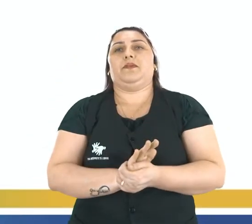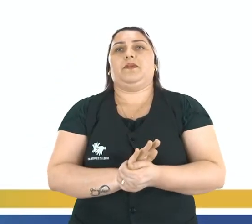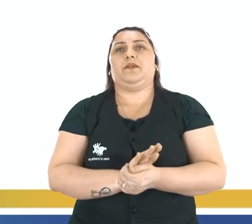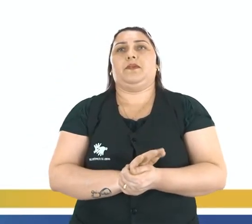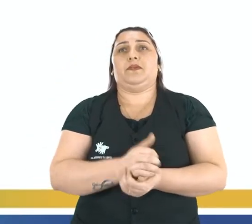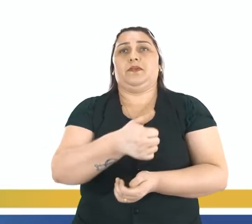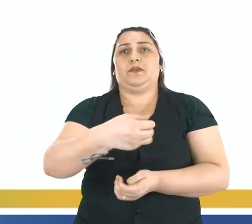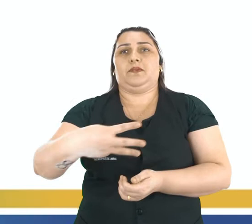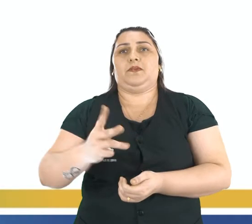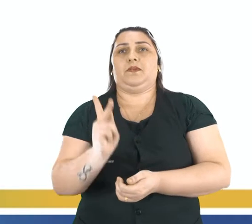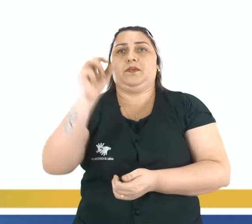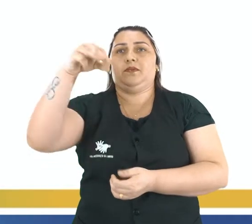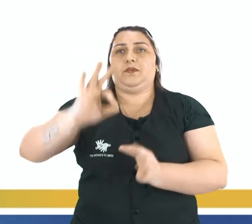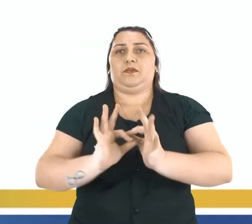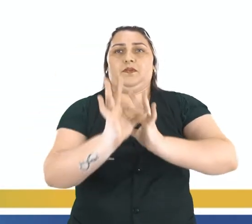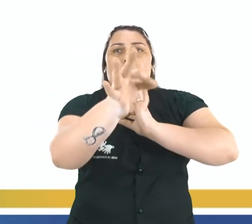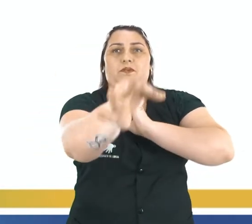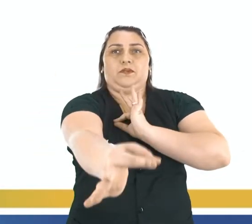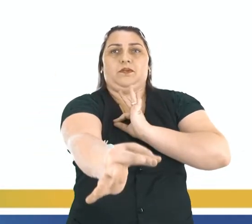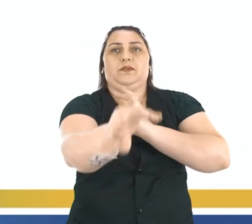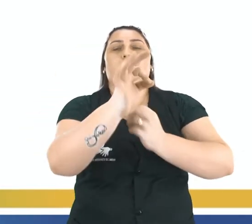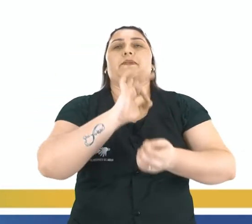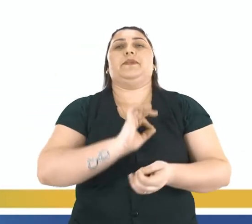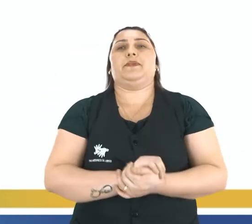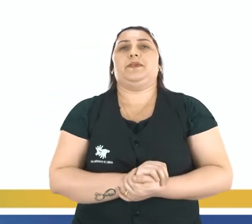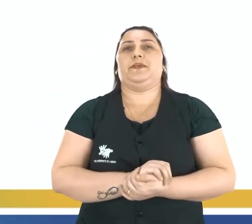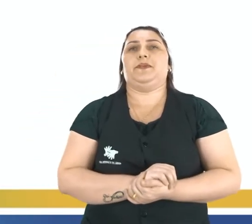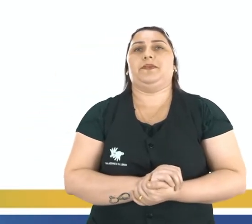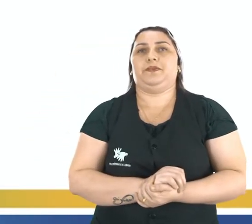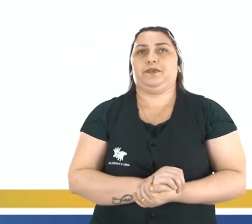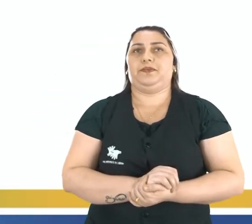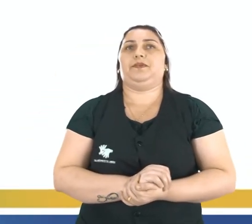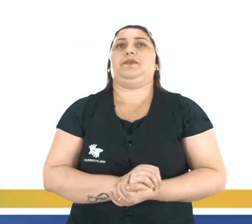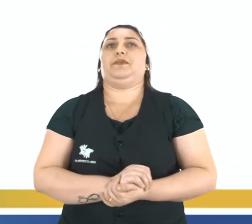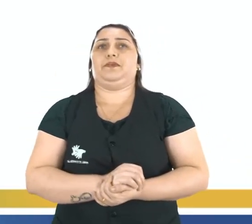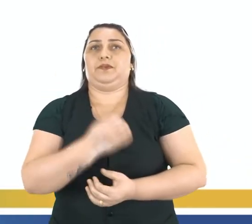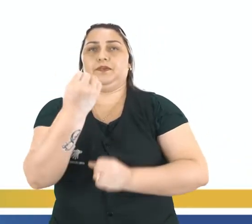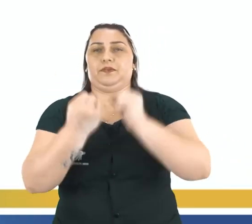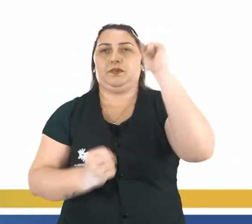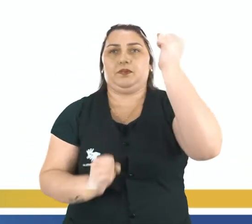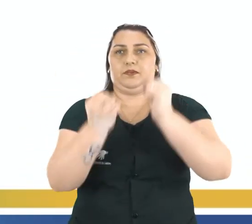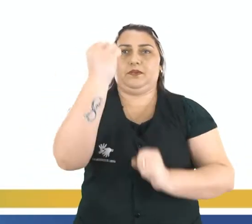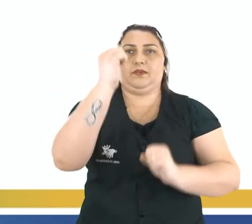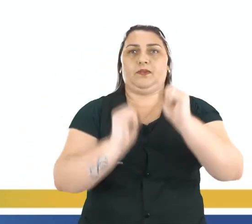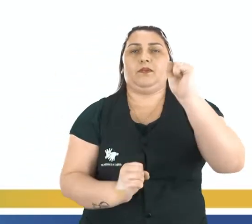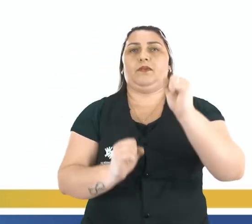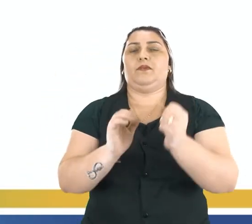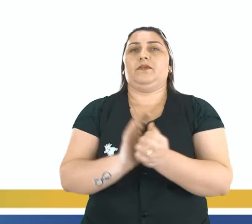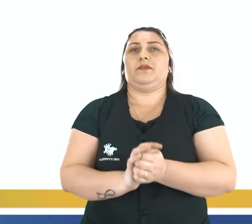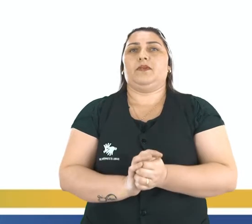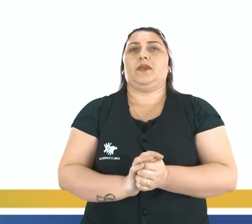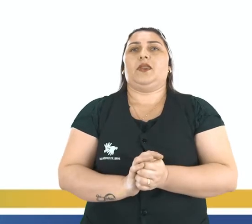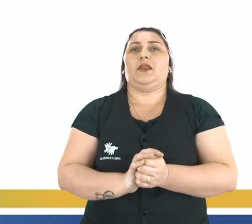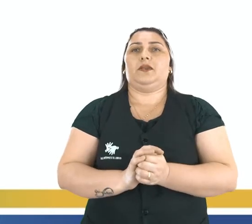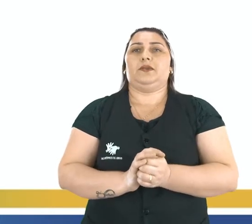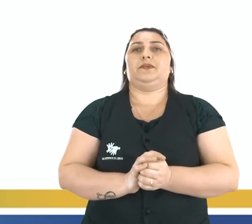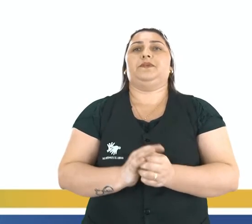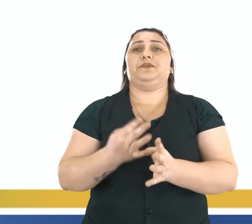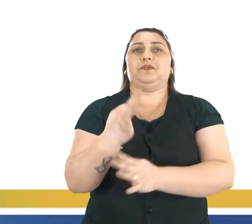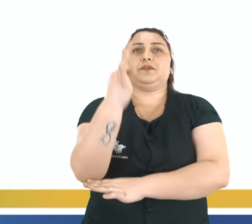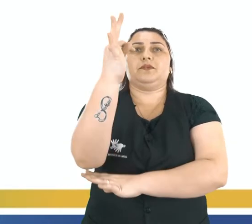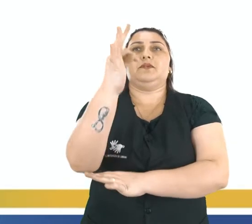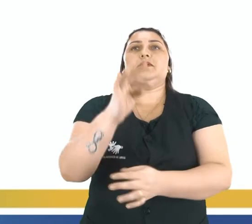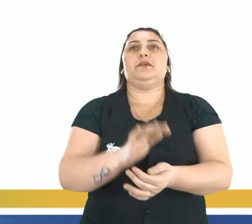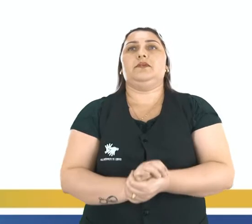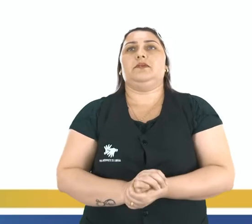Tem 13 quilômetros de extensão, então é uma ponte extremamente industrializada, com grandes avanços tecnológicos